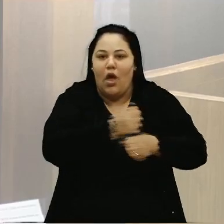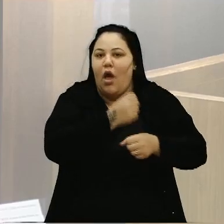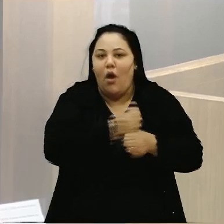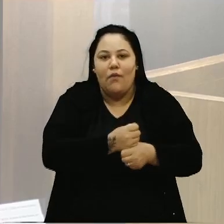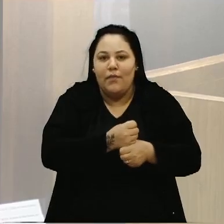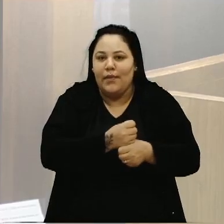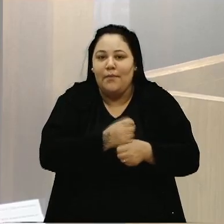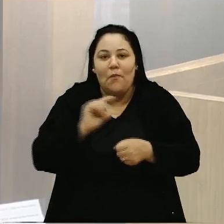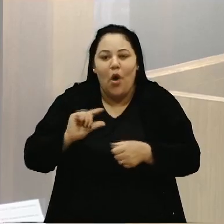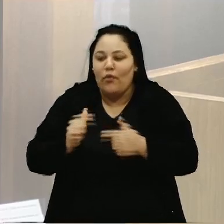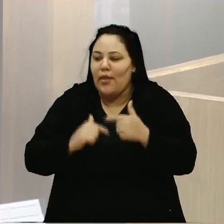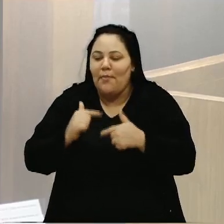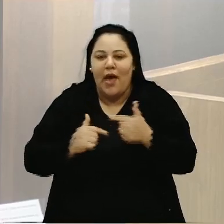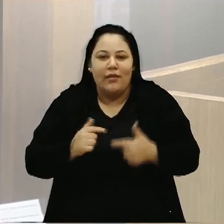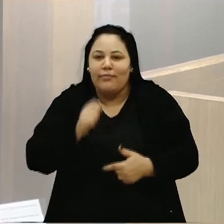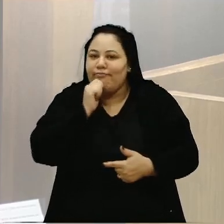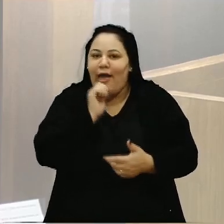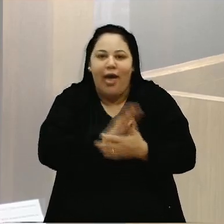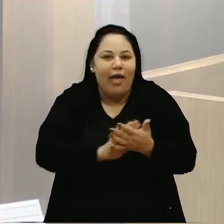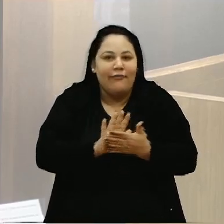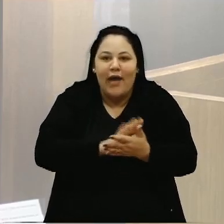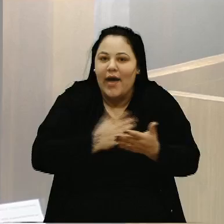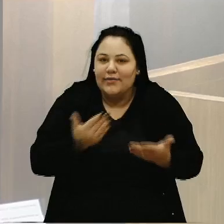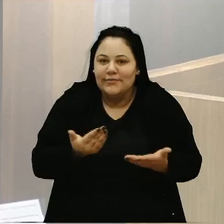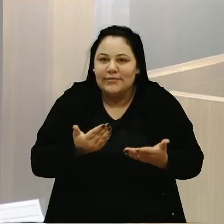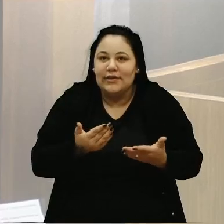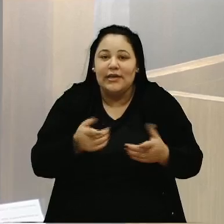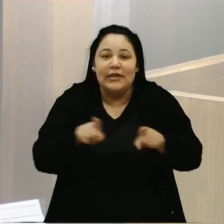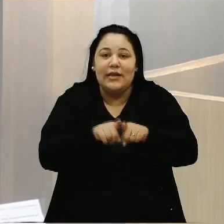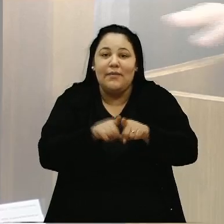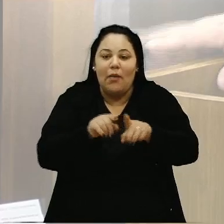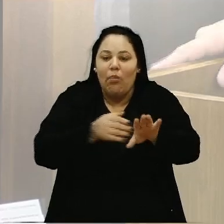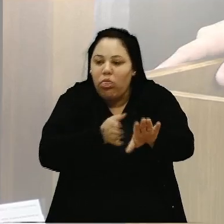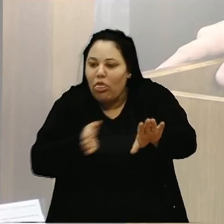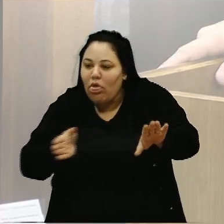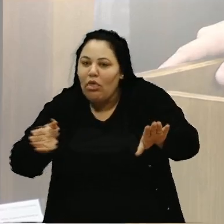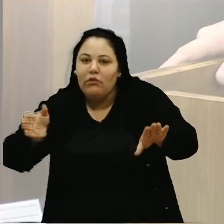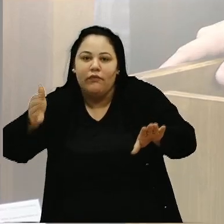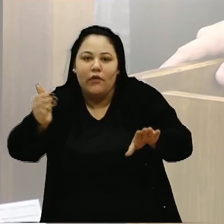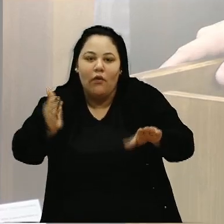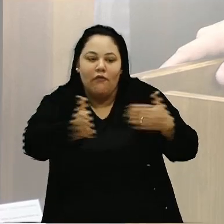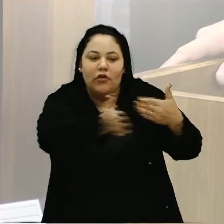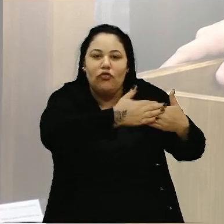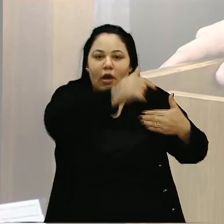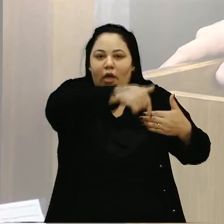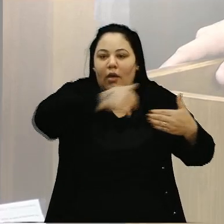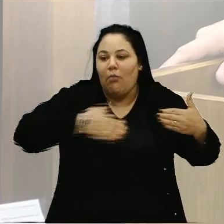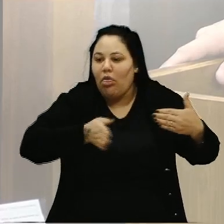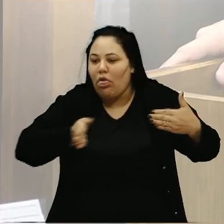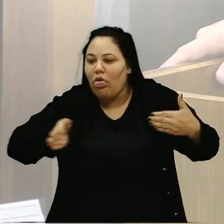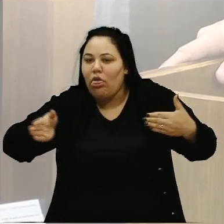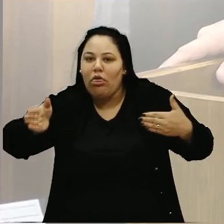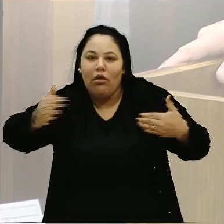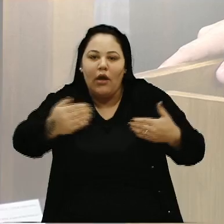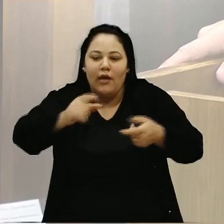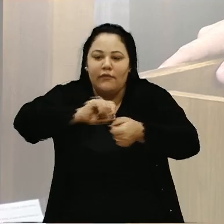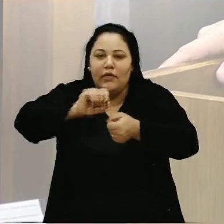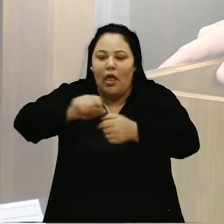trabalho. Com trânsito interrompido e desviado para outras vias, foi realizada a implantação de um canteiro de concreto